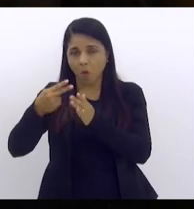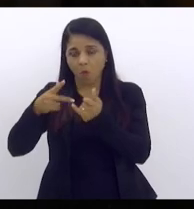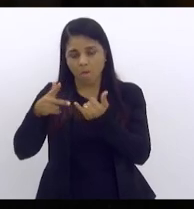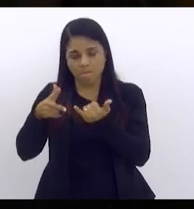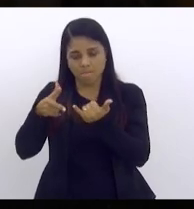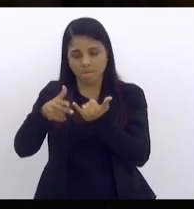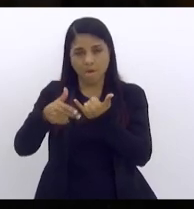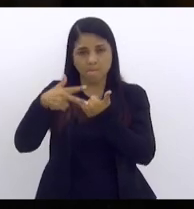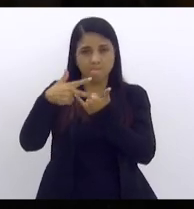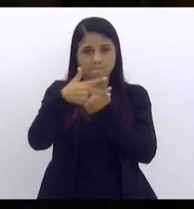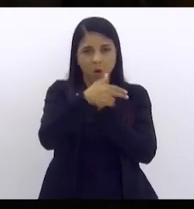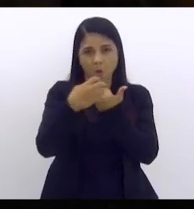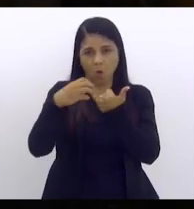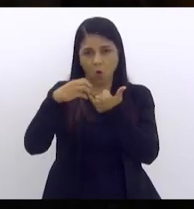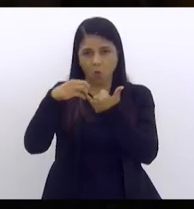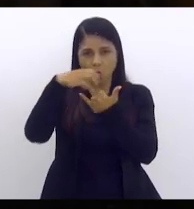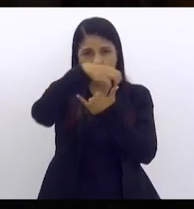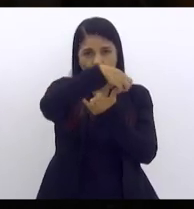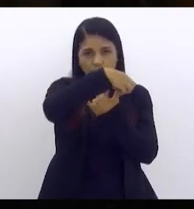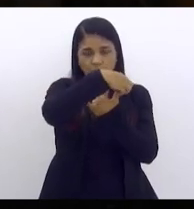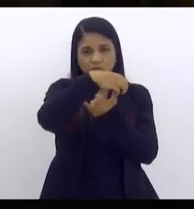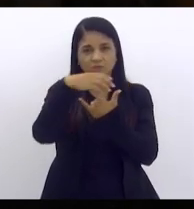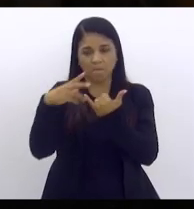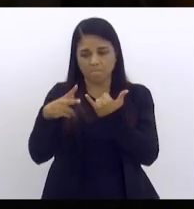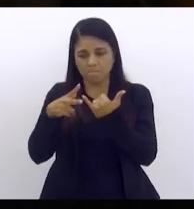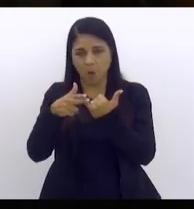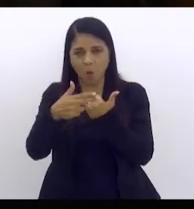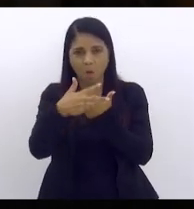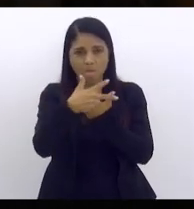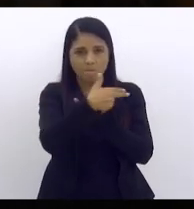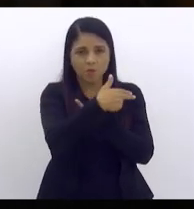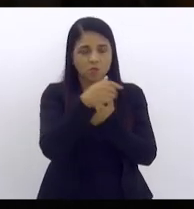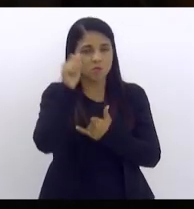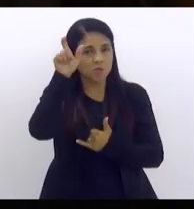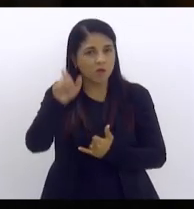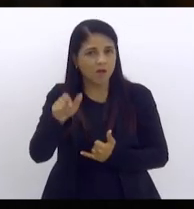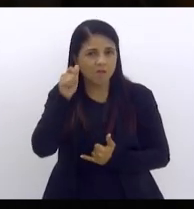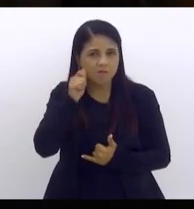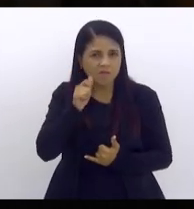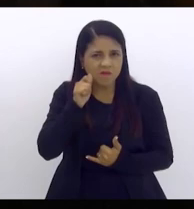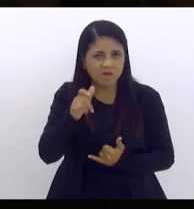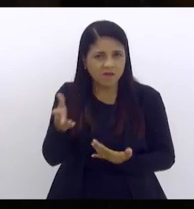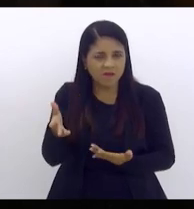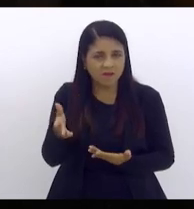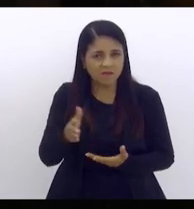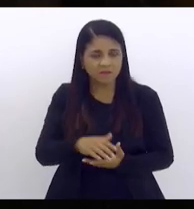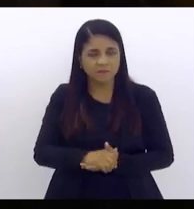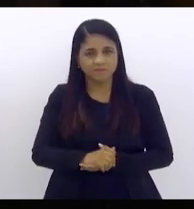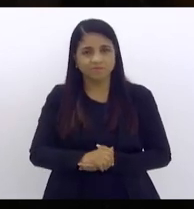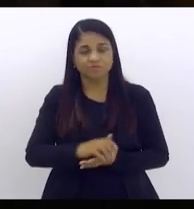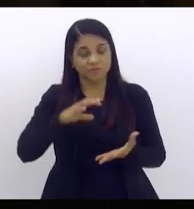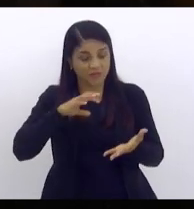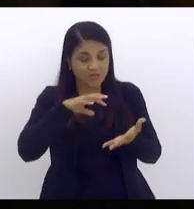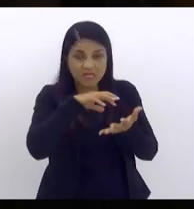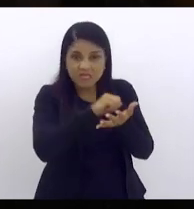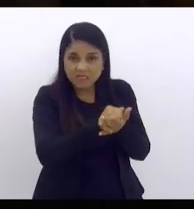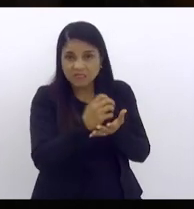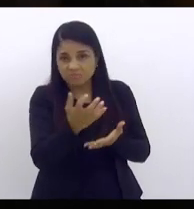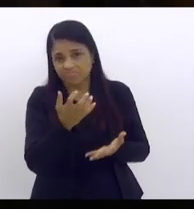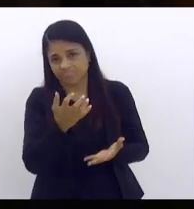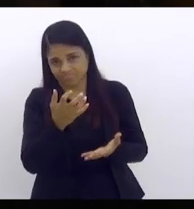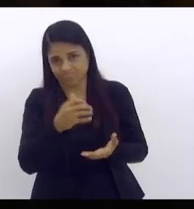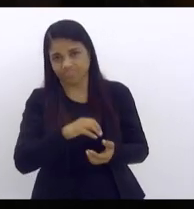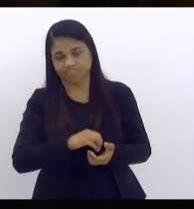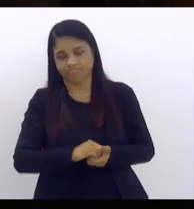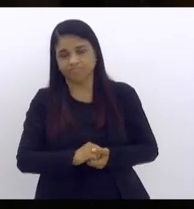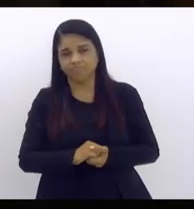É de uma virulência imensa. Mas eu queria fazer registro, senhor presidente,